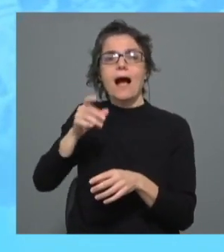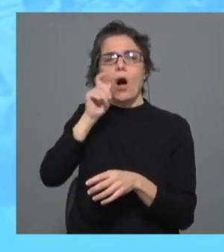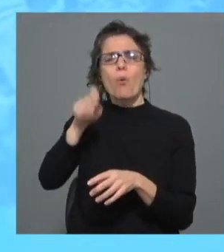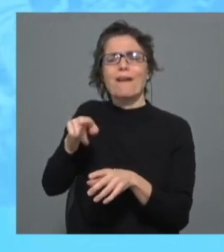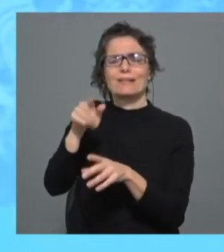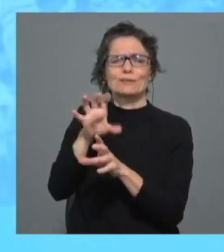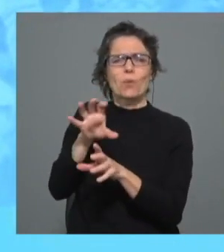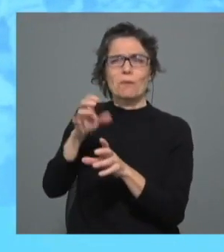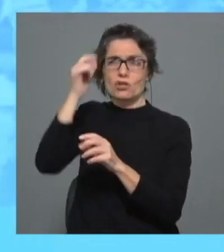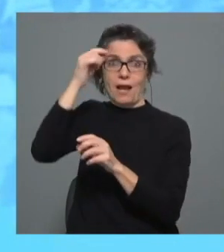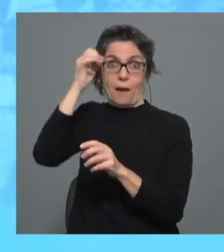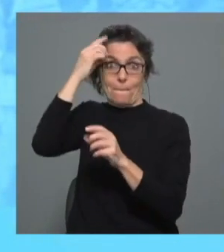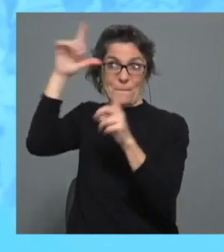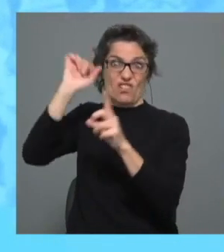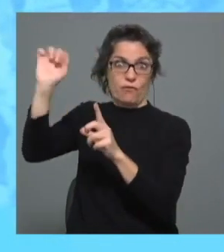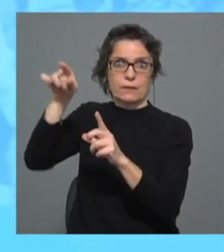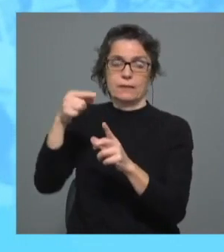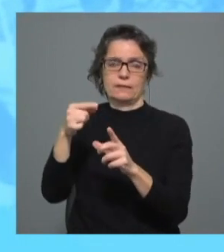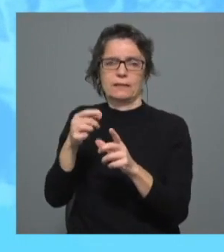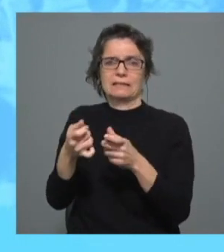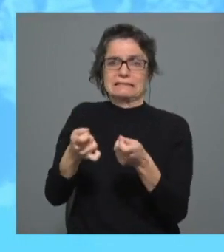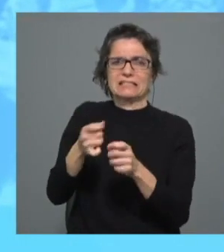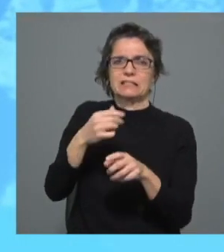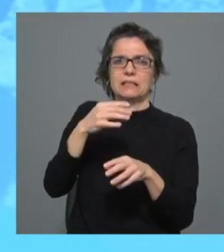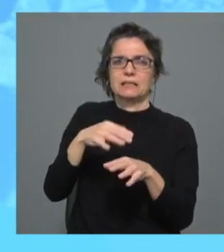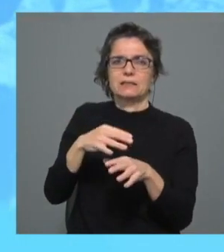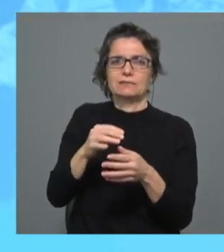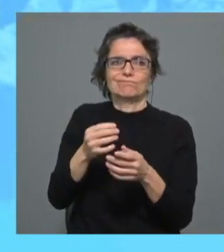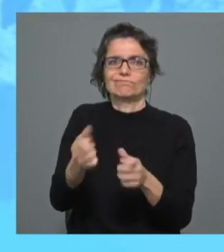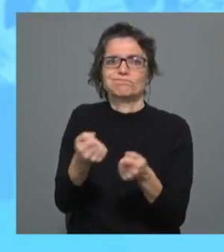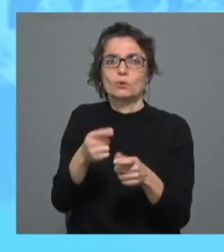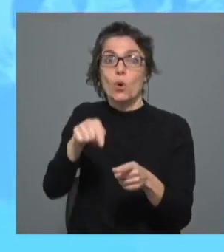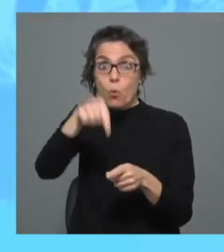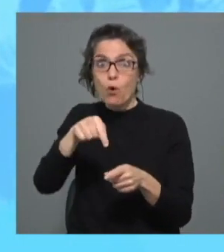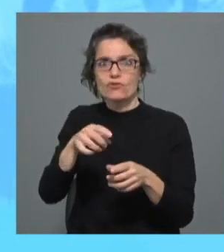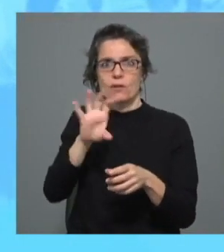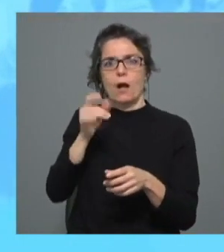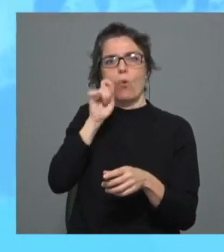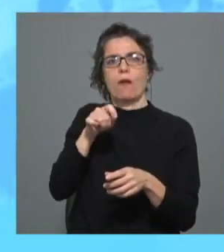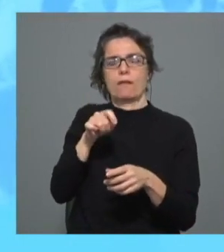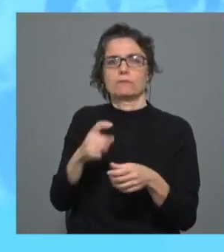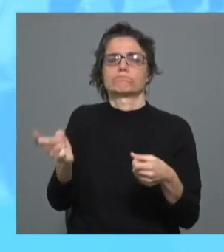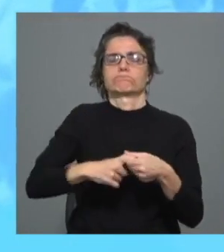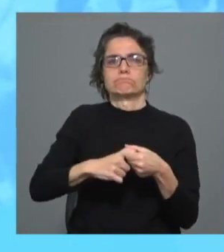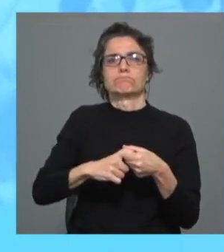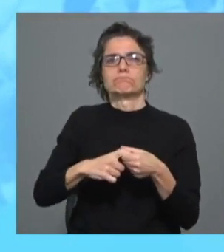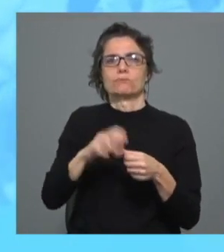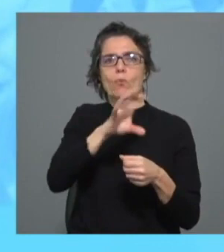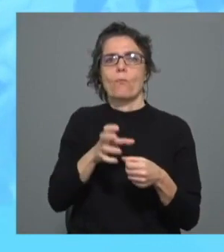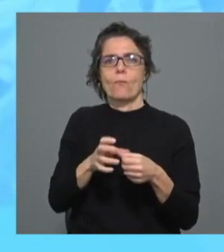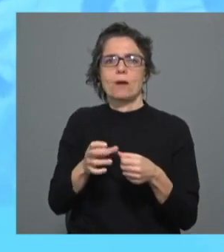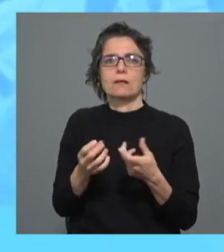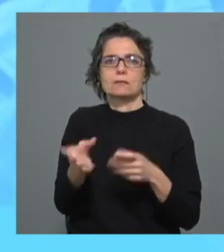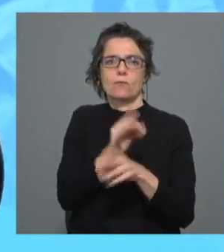sabia exatamente como, de que maneira gerir. Hoje é claramente um país da família dos Estados europeus e ocidentais, putativamente